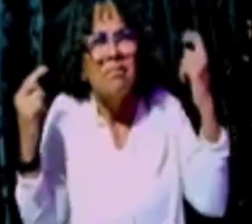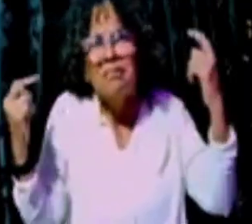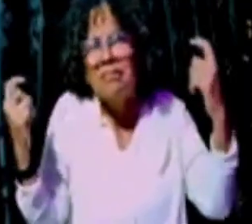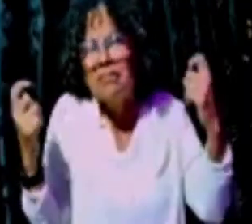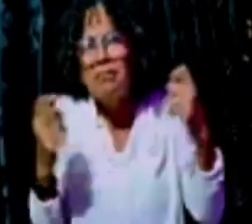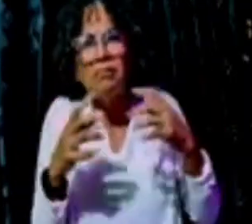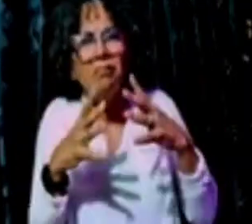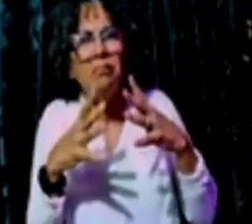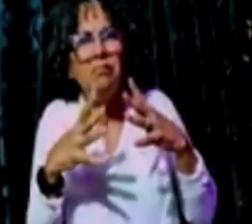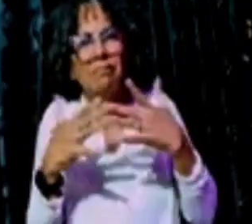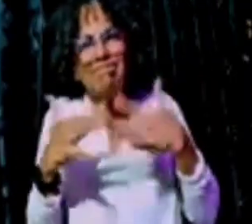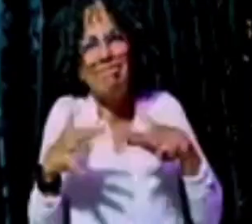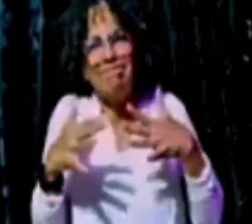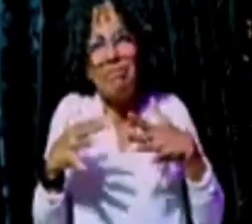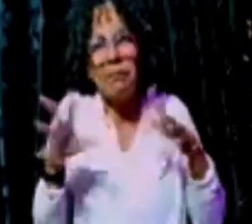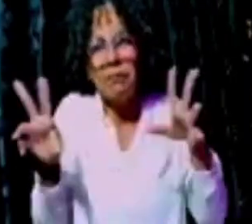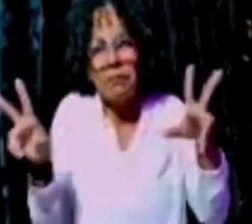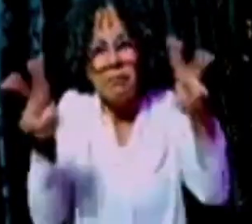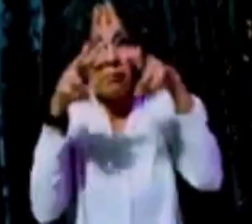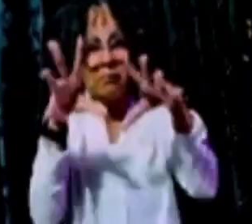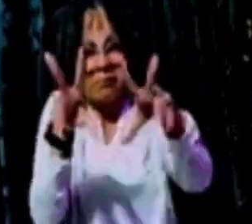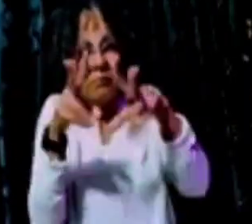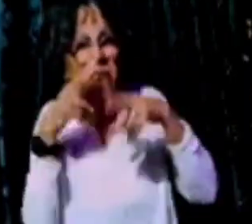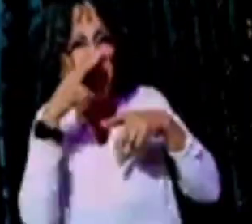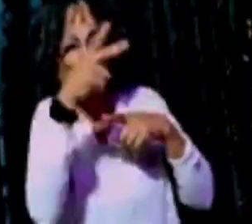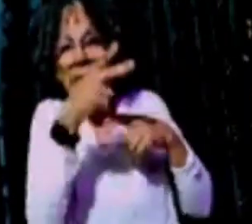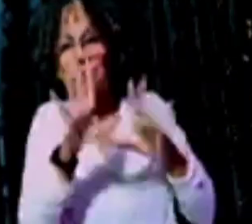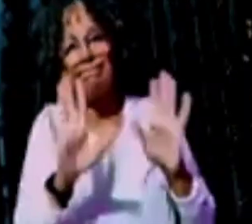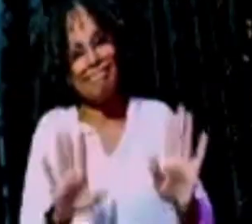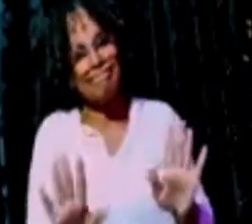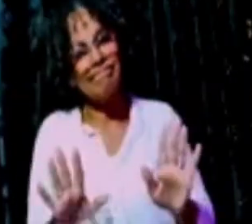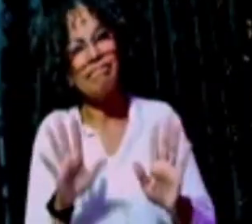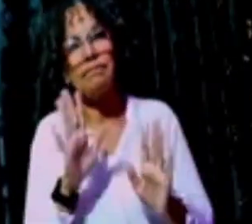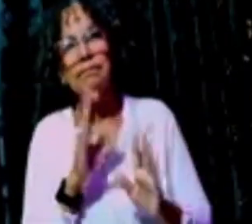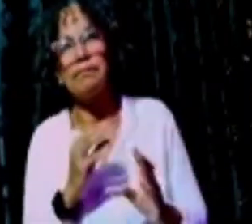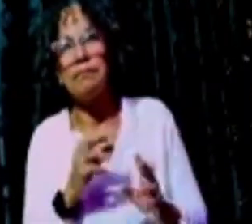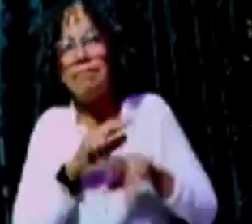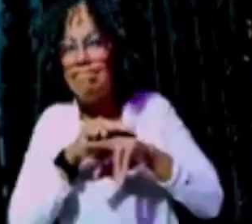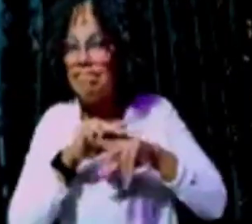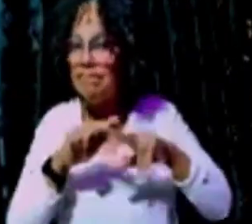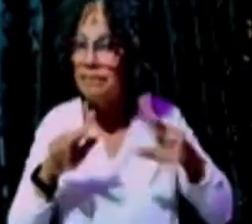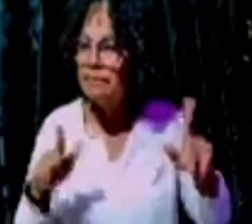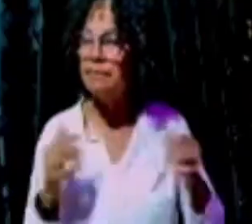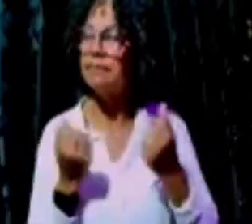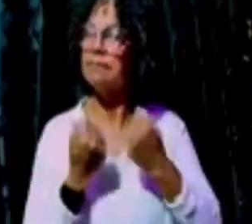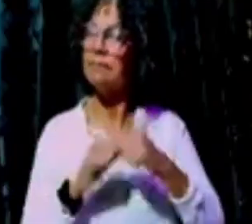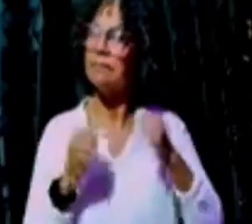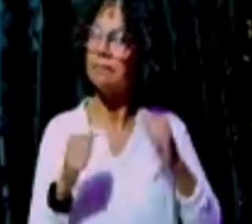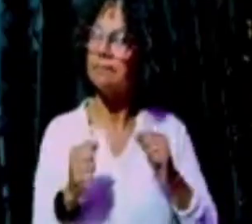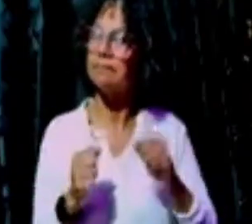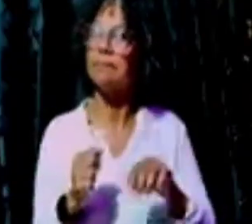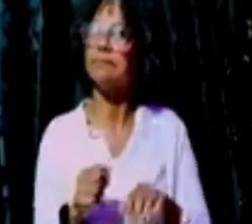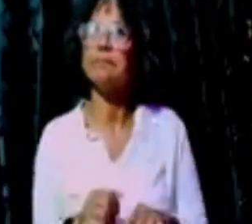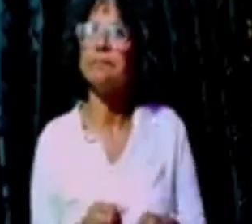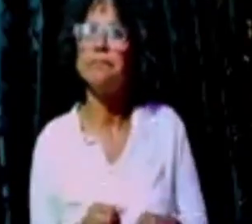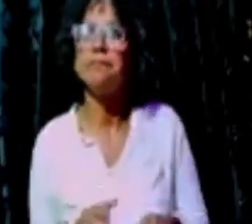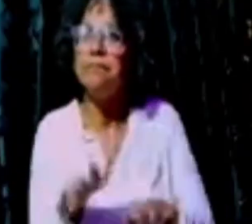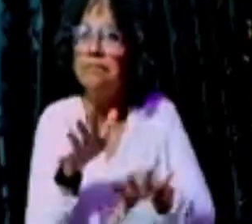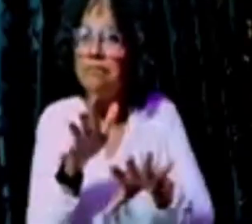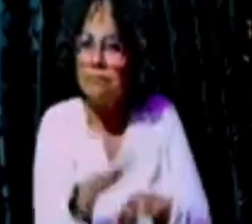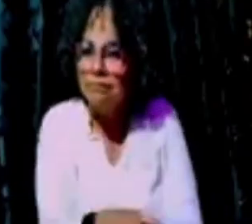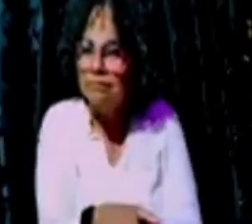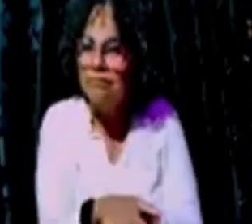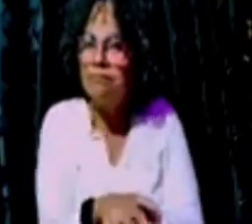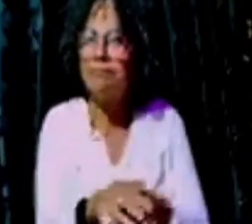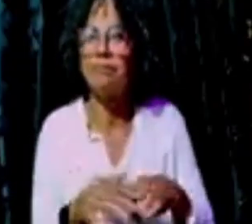de imagem, né? Então, assim, eles têm várias questões que precisam de adaptação para eles também no